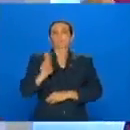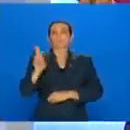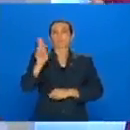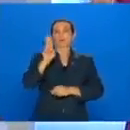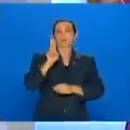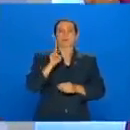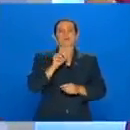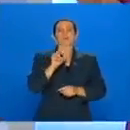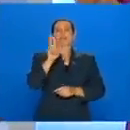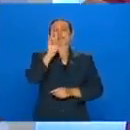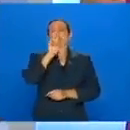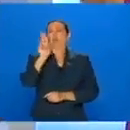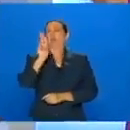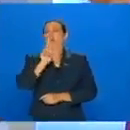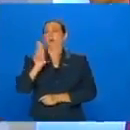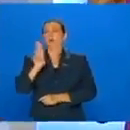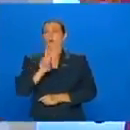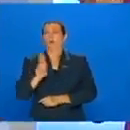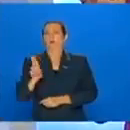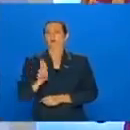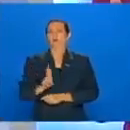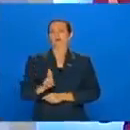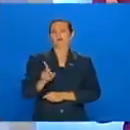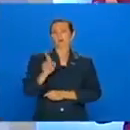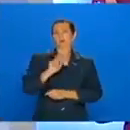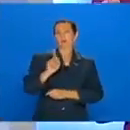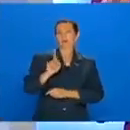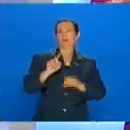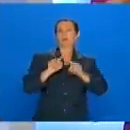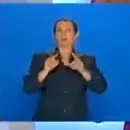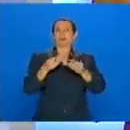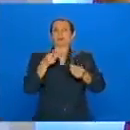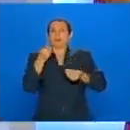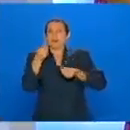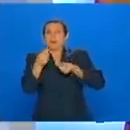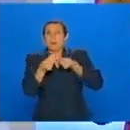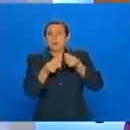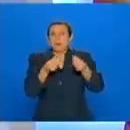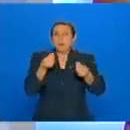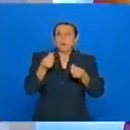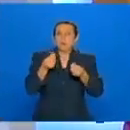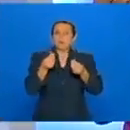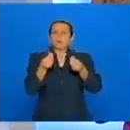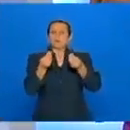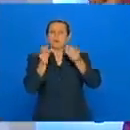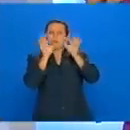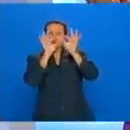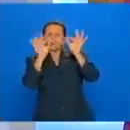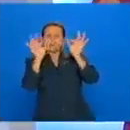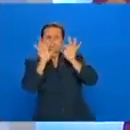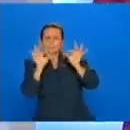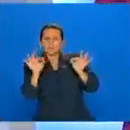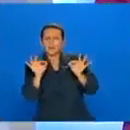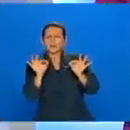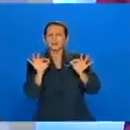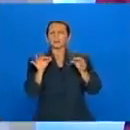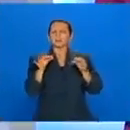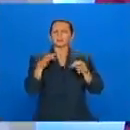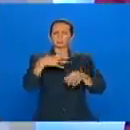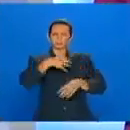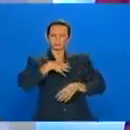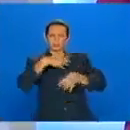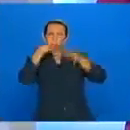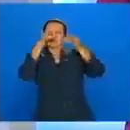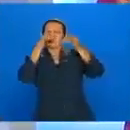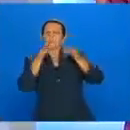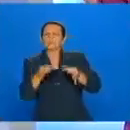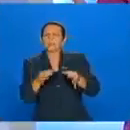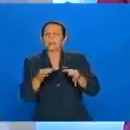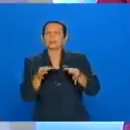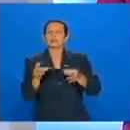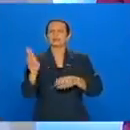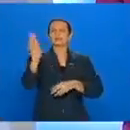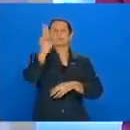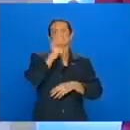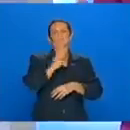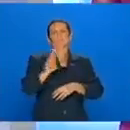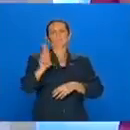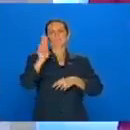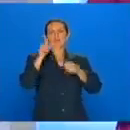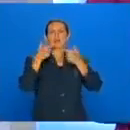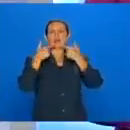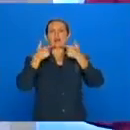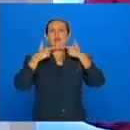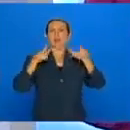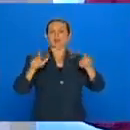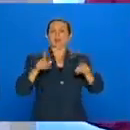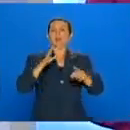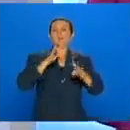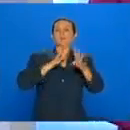nome, mas é necessário saber como funciona, qual é a forma correta de utilizar isso e conhecermos as técnicas.